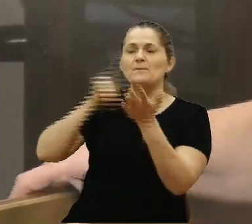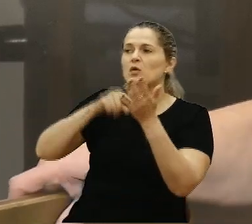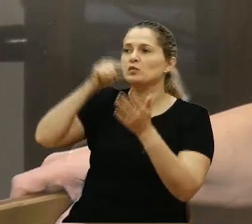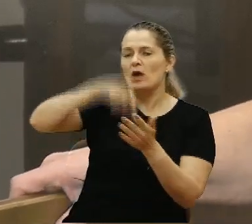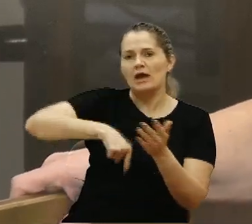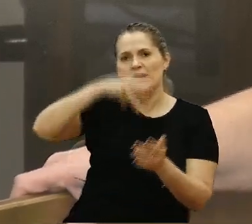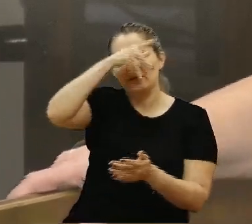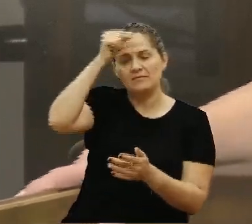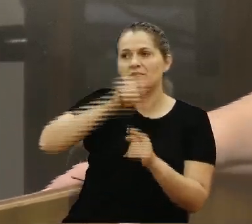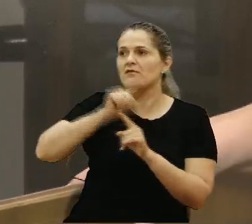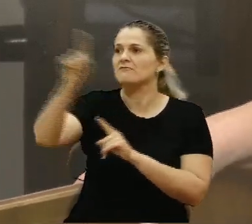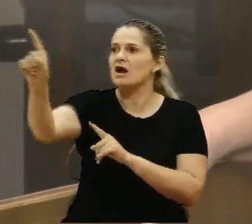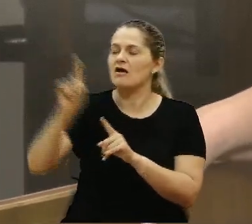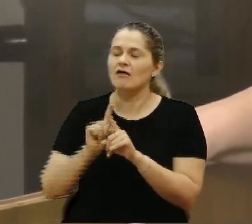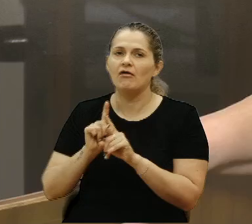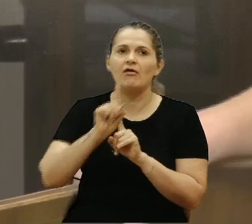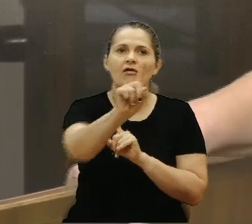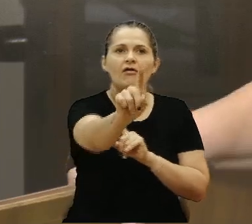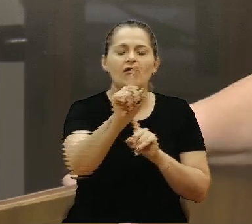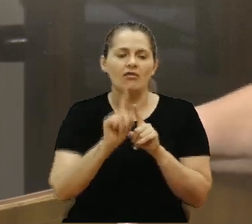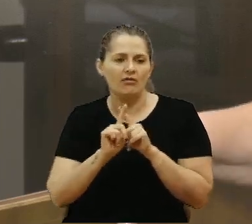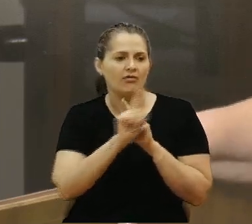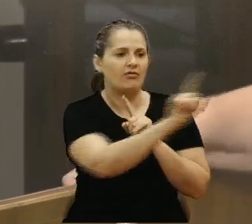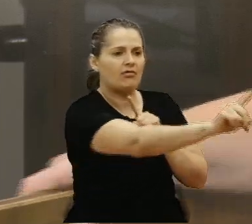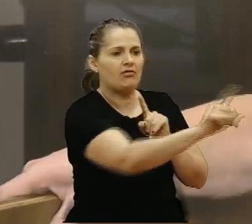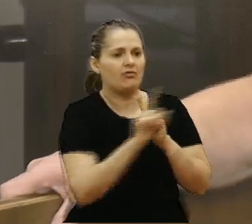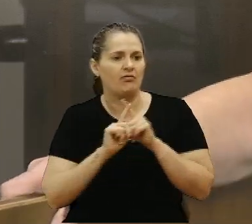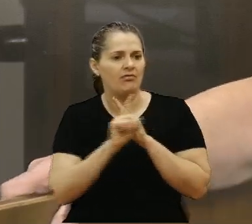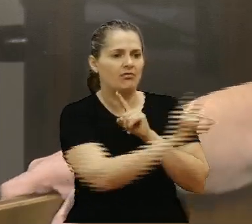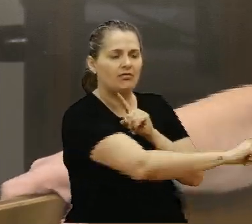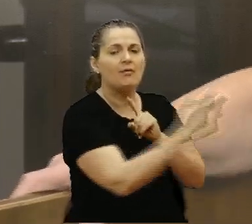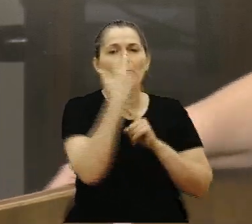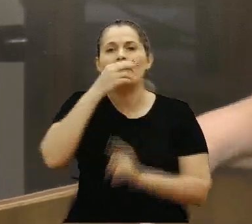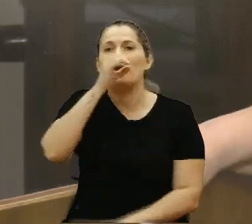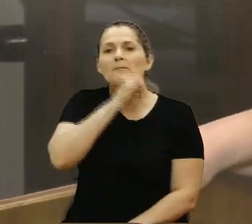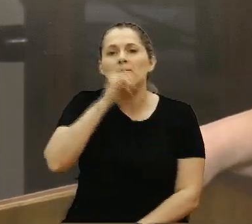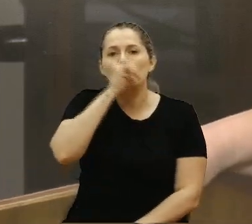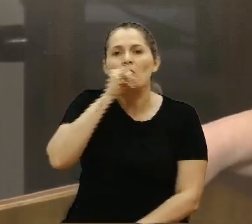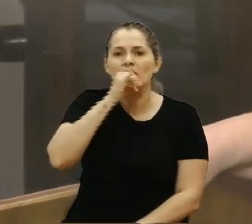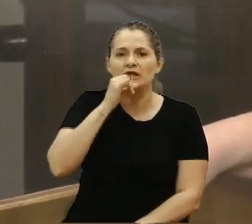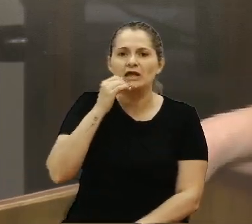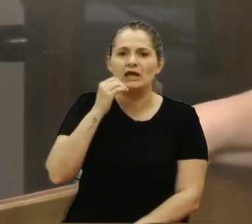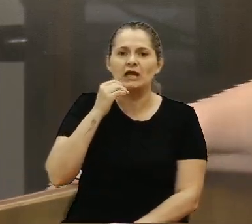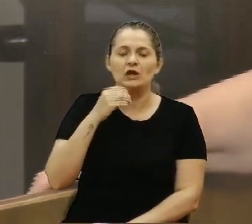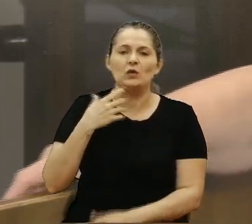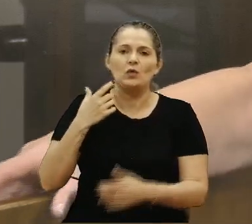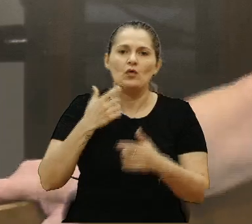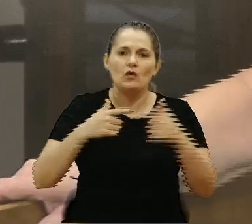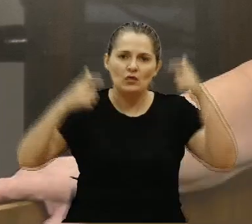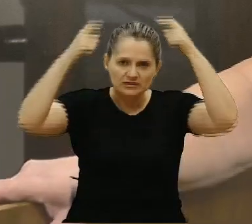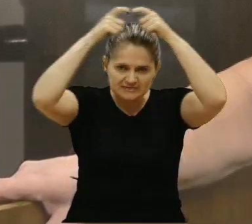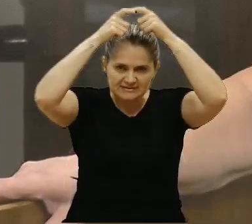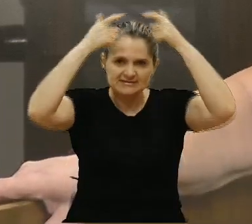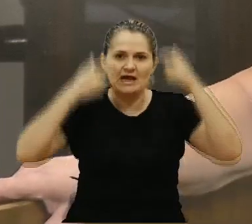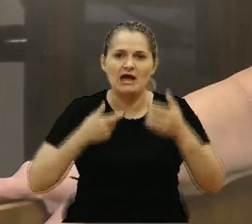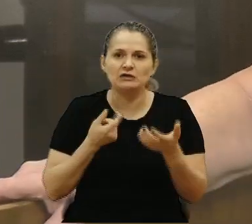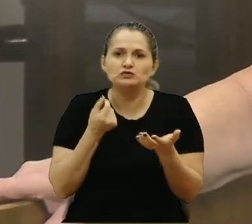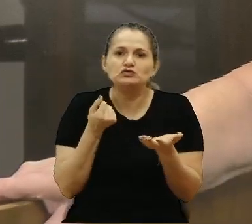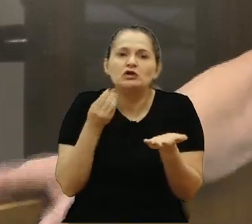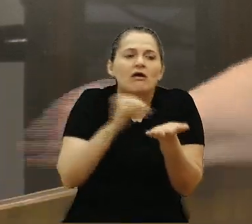para cá, e aí andar que nem porquinho de Santo Antônio. Mais tempo andando do que resolvendo os